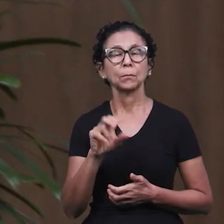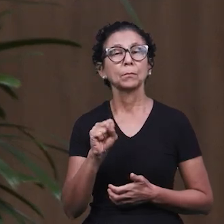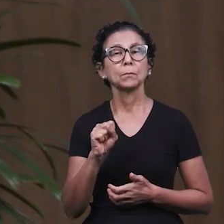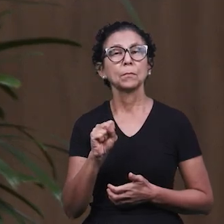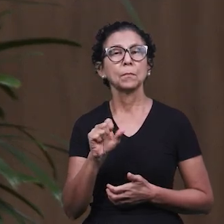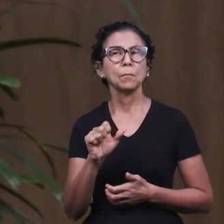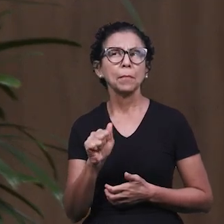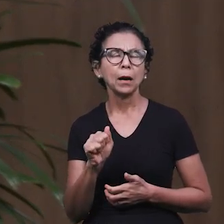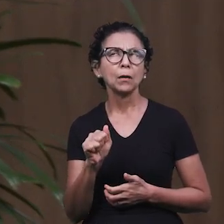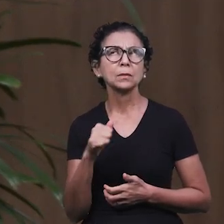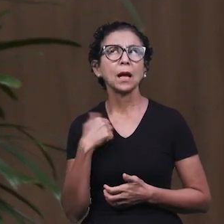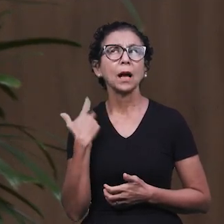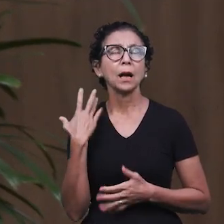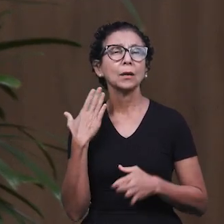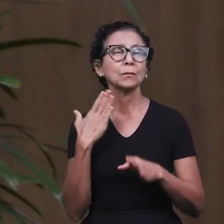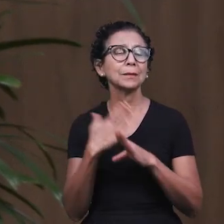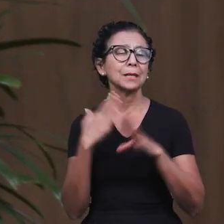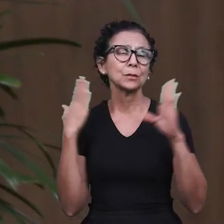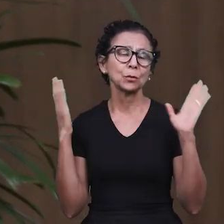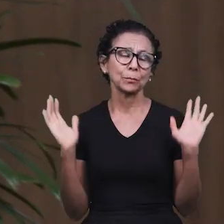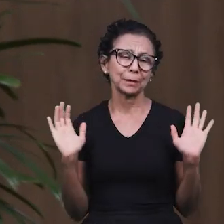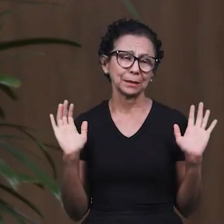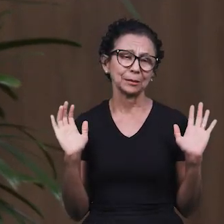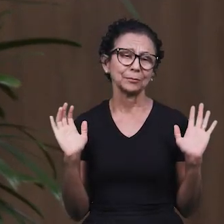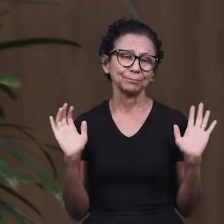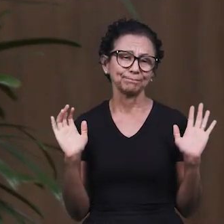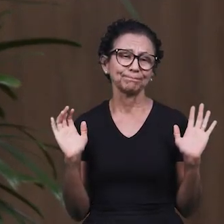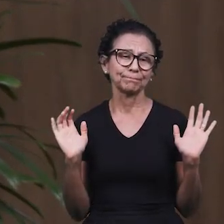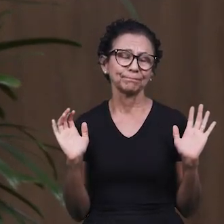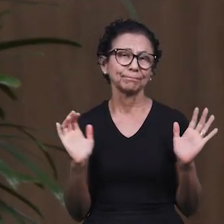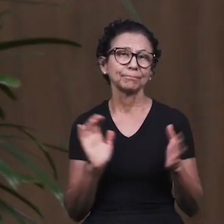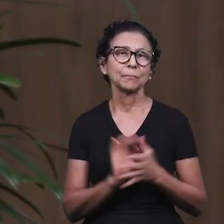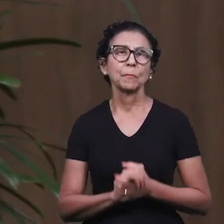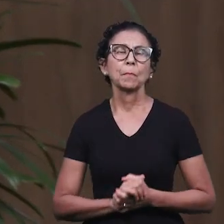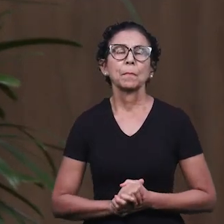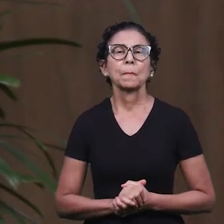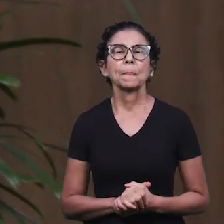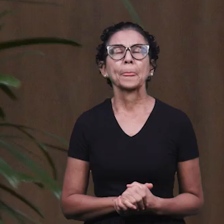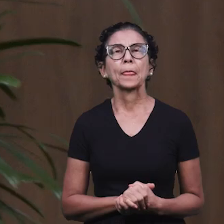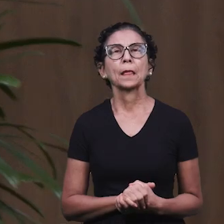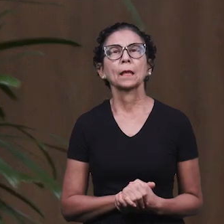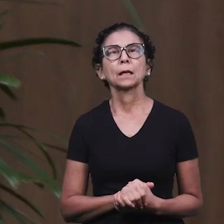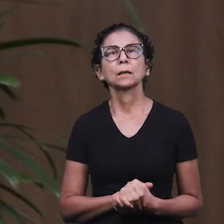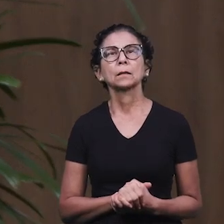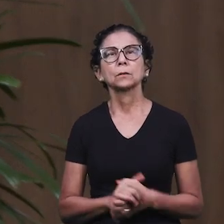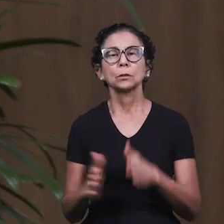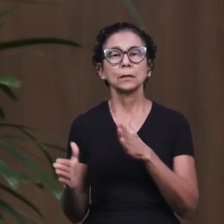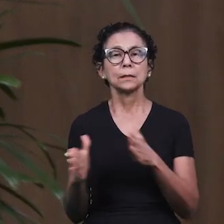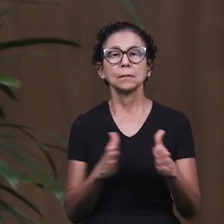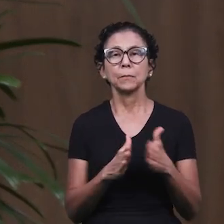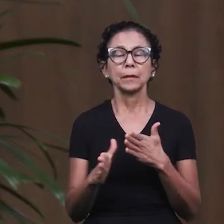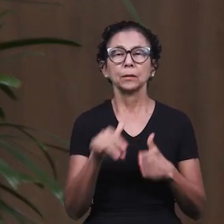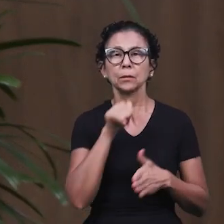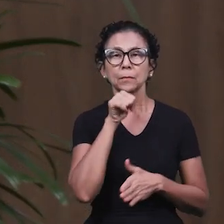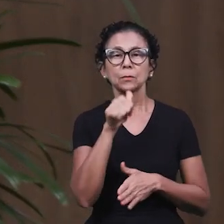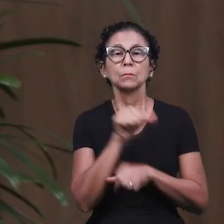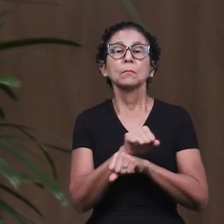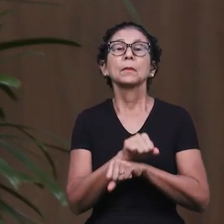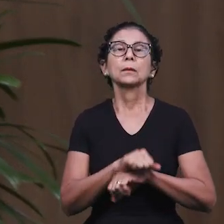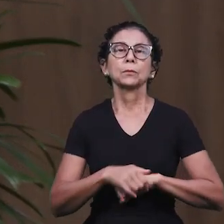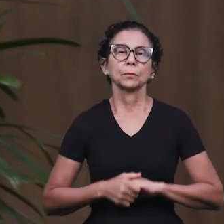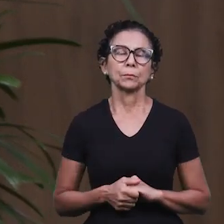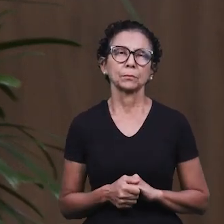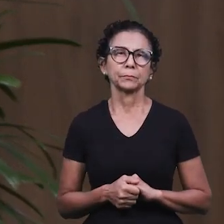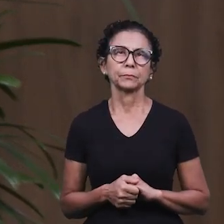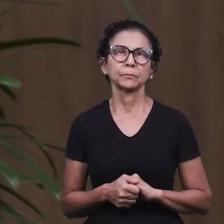período perimenopausa ou na menopausa. Eu não saberia ainda distinguir isso. Quando eu entendo que eu preciso fazer